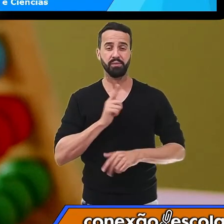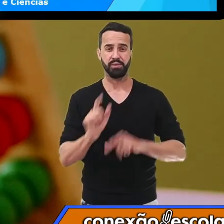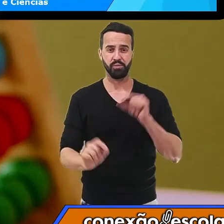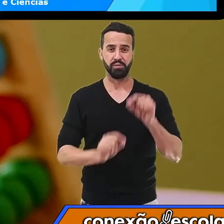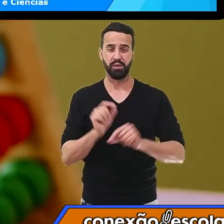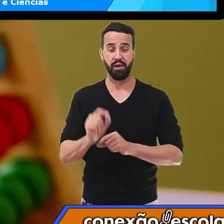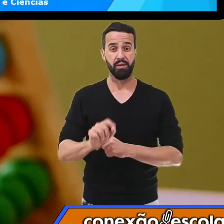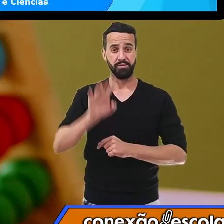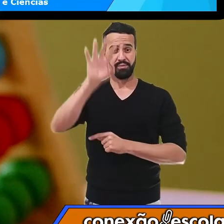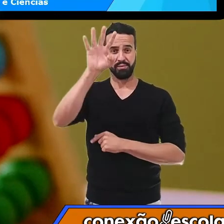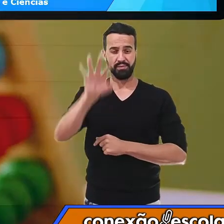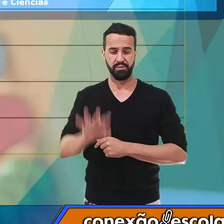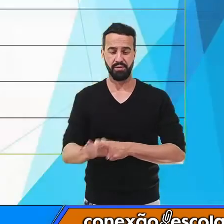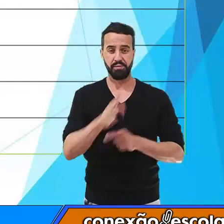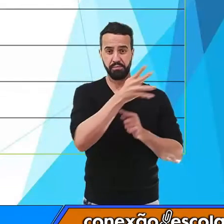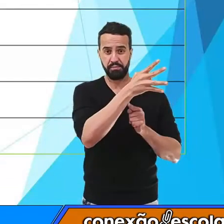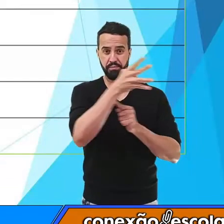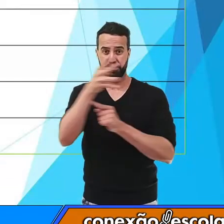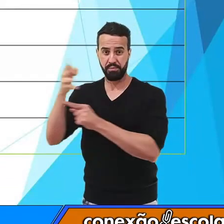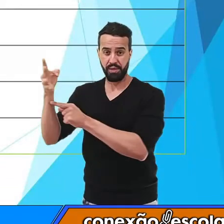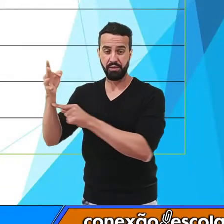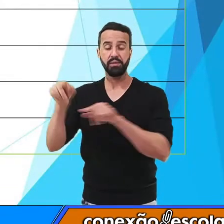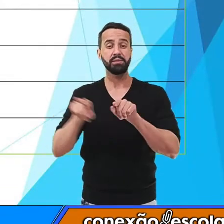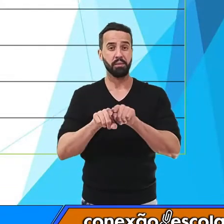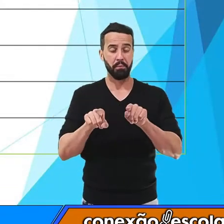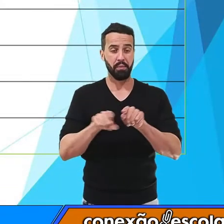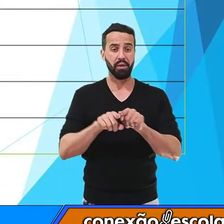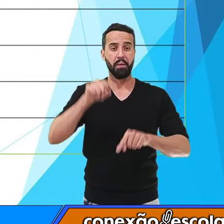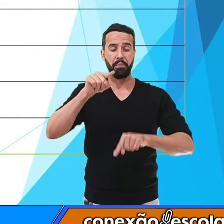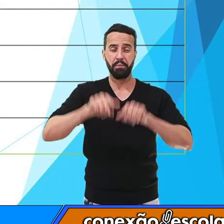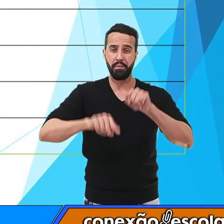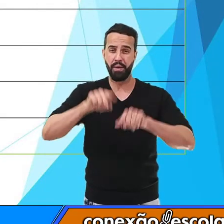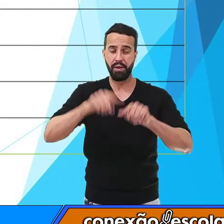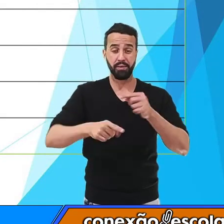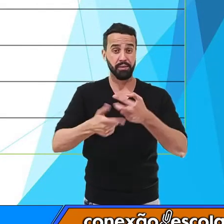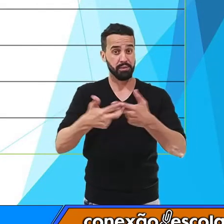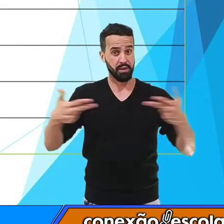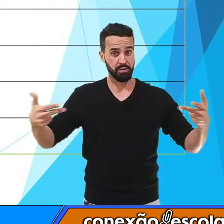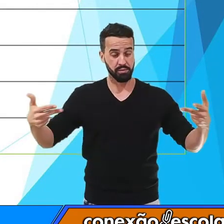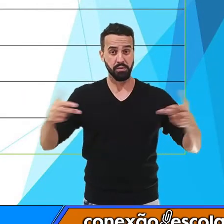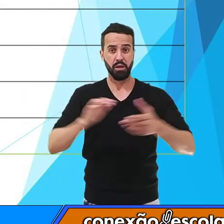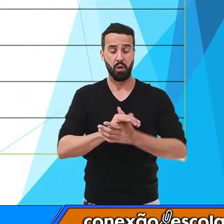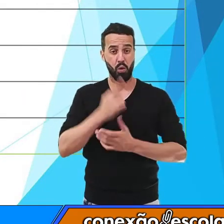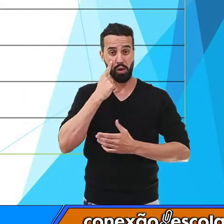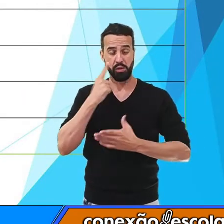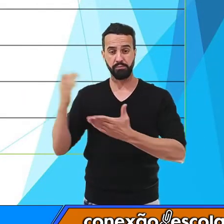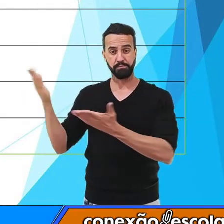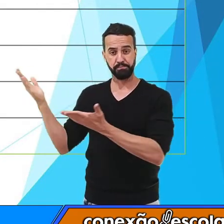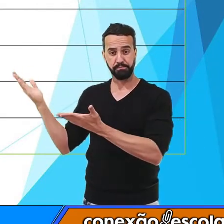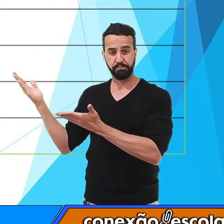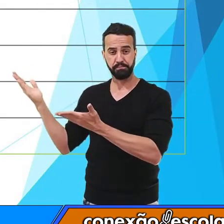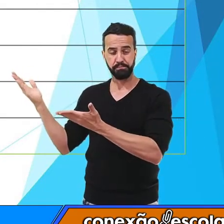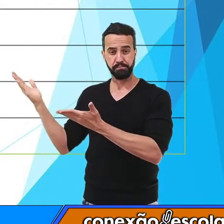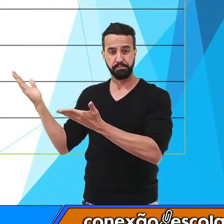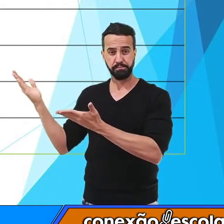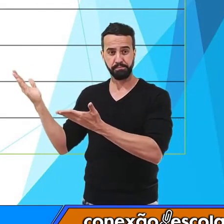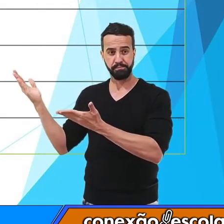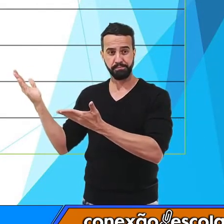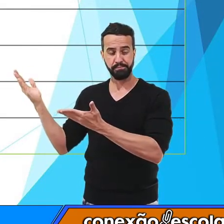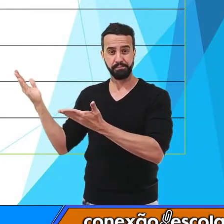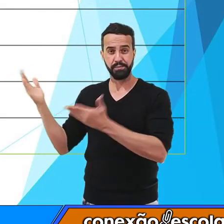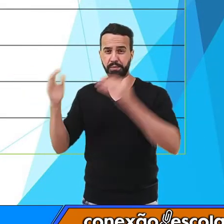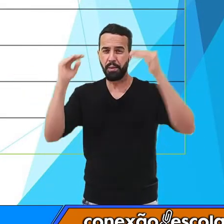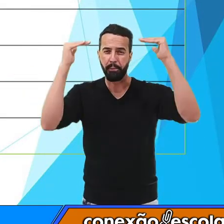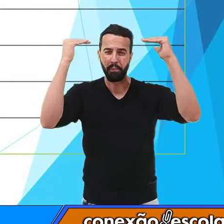essa tabela com decomposição de materiais. Lembrem-se que essas atividades também estão disponíveis